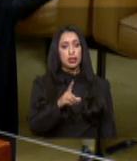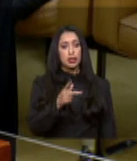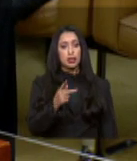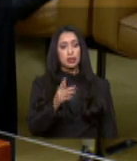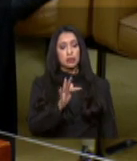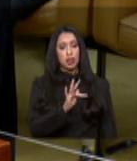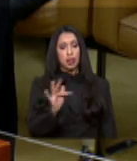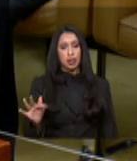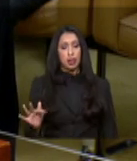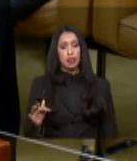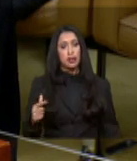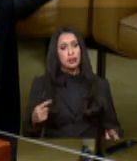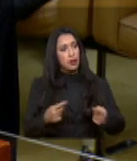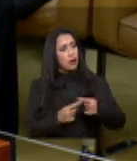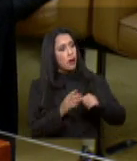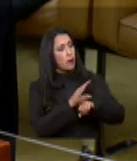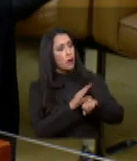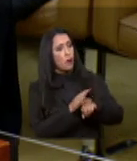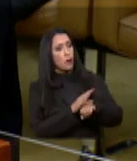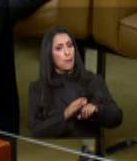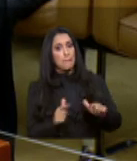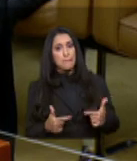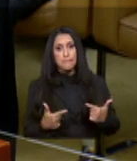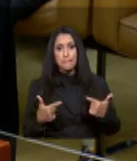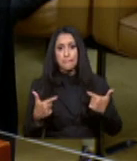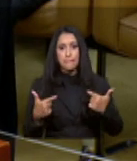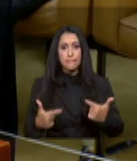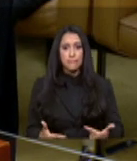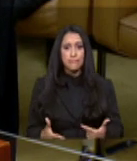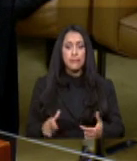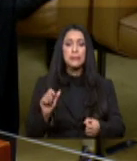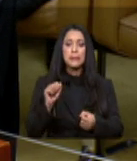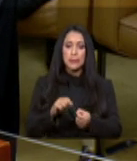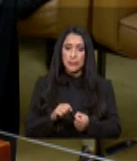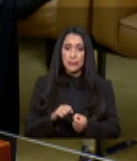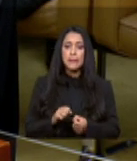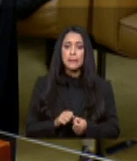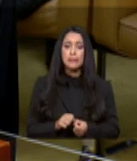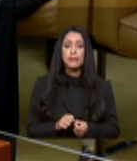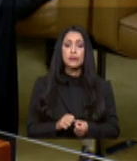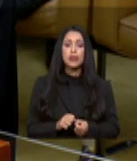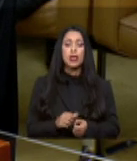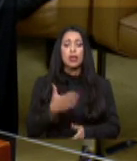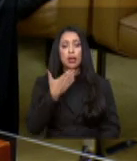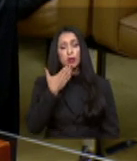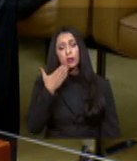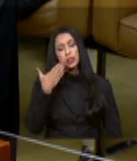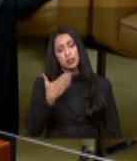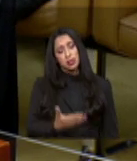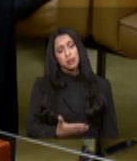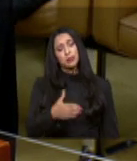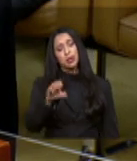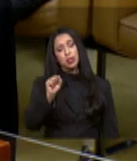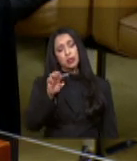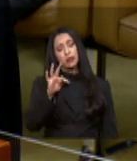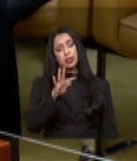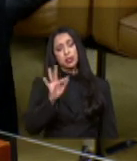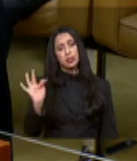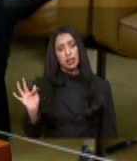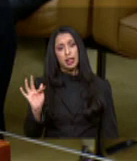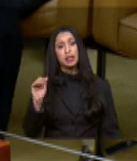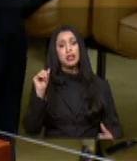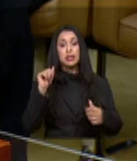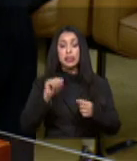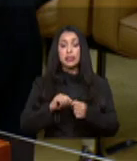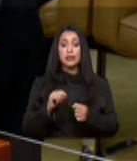constitucionais ambientais da União e da Presidência da República prático. Em prevenção ao desmatamento aqui, na Amazônia. Né, perante essa Corte, que faça com